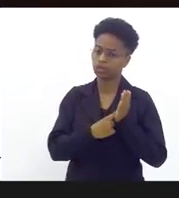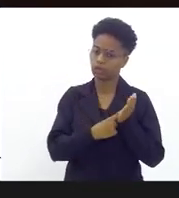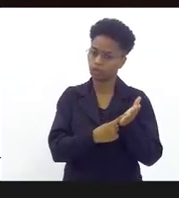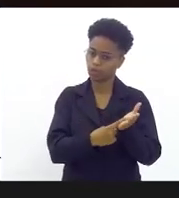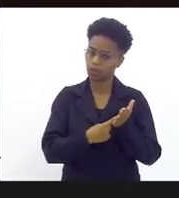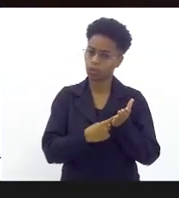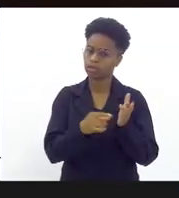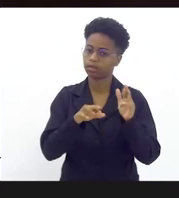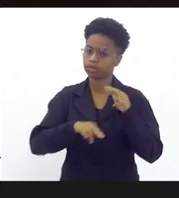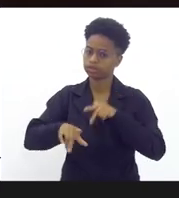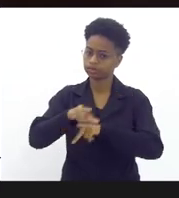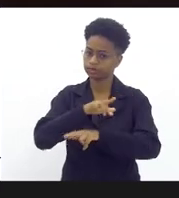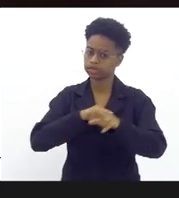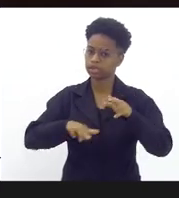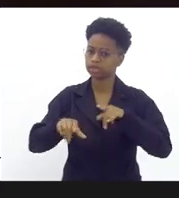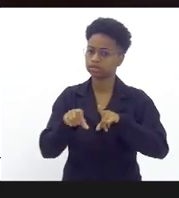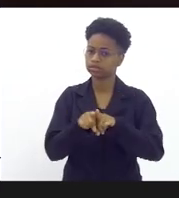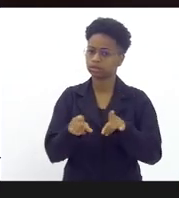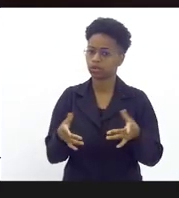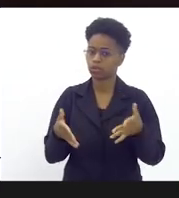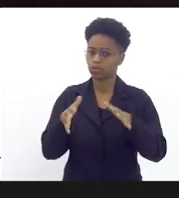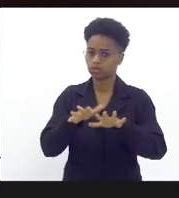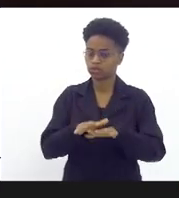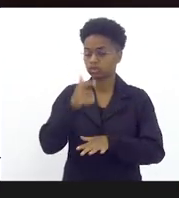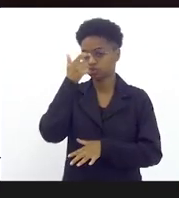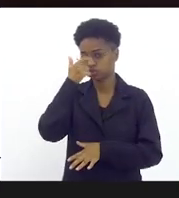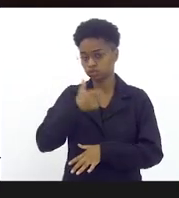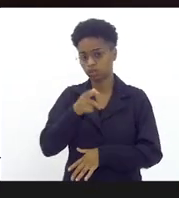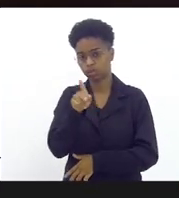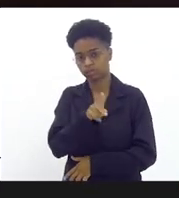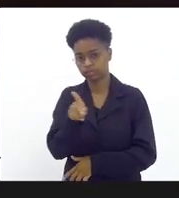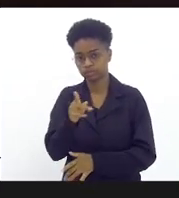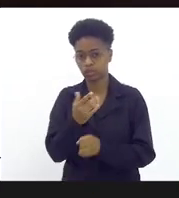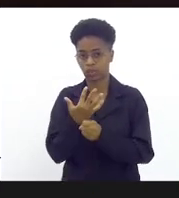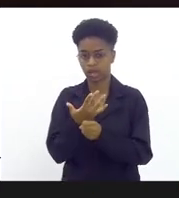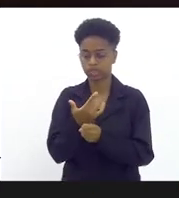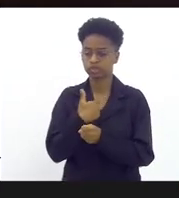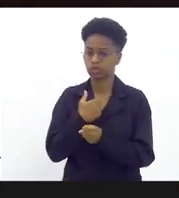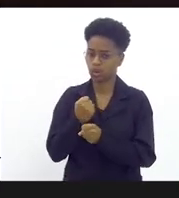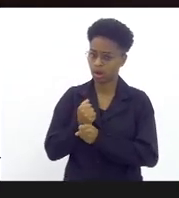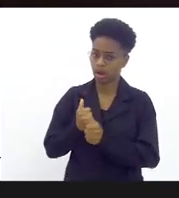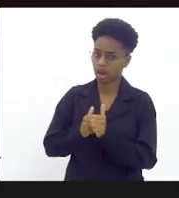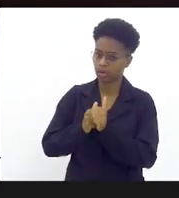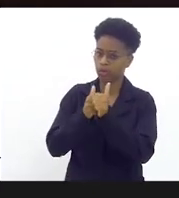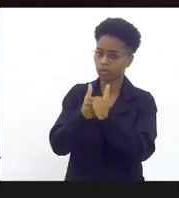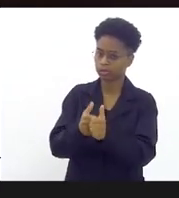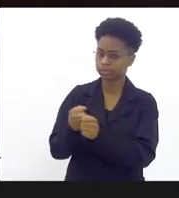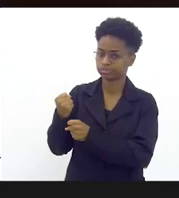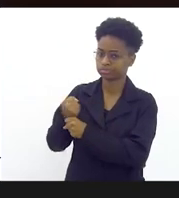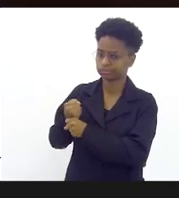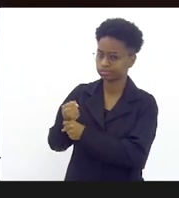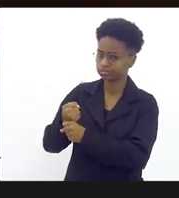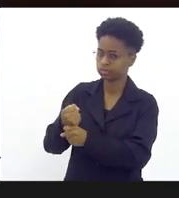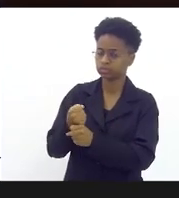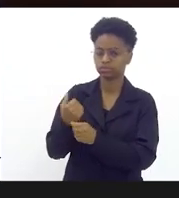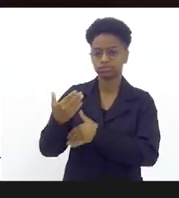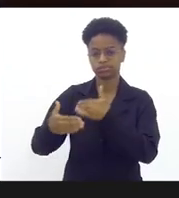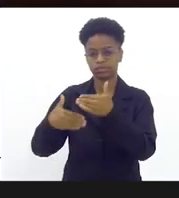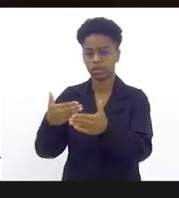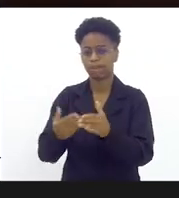com a diversidade e a inclusão. Eu, como professor da UERJ, acompanhei nos últimos anos o desenvolvimento dessas